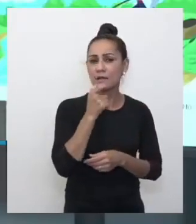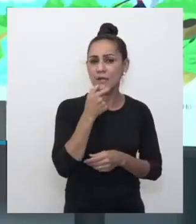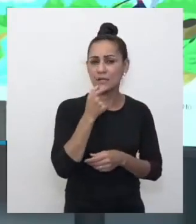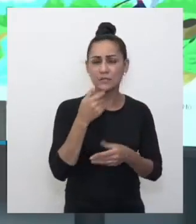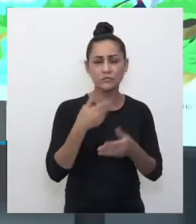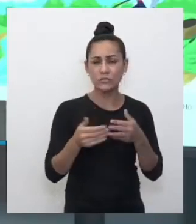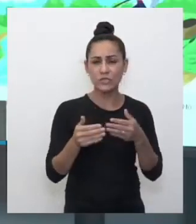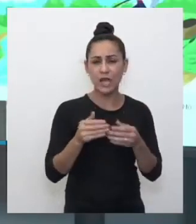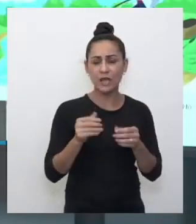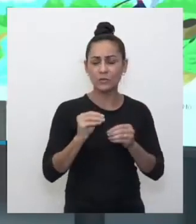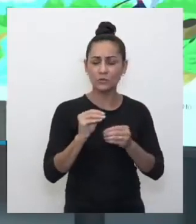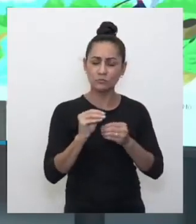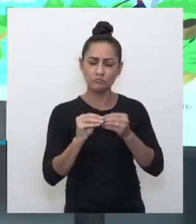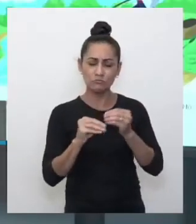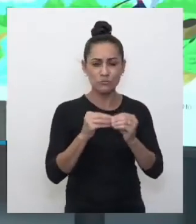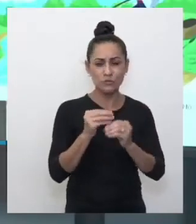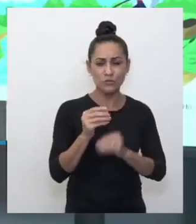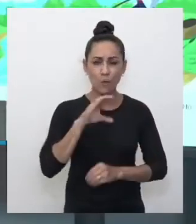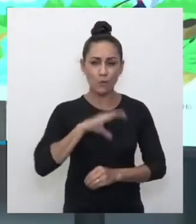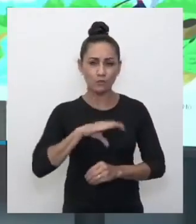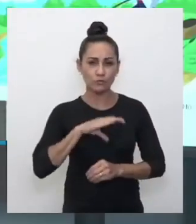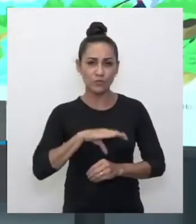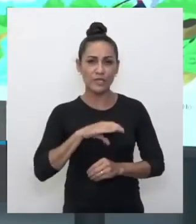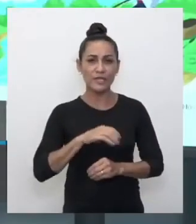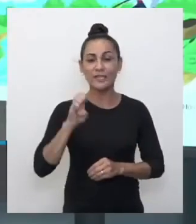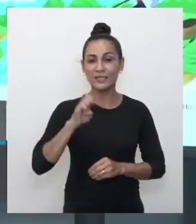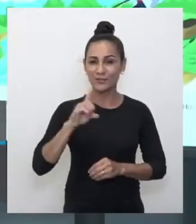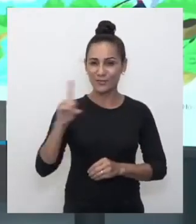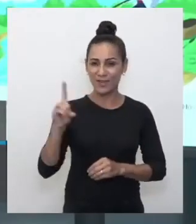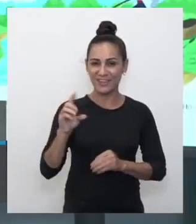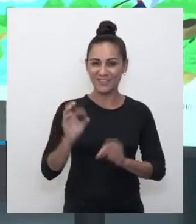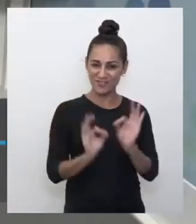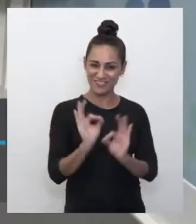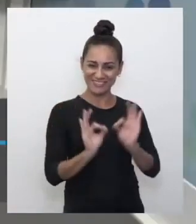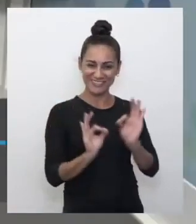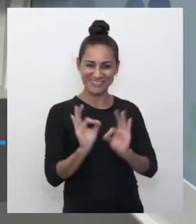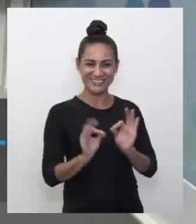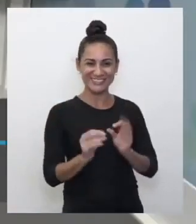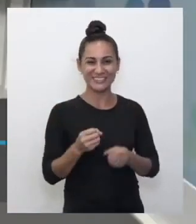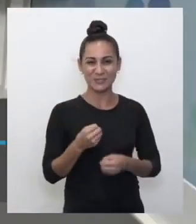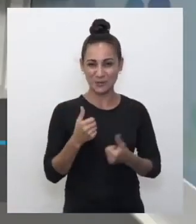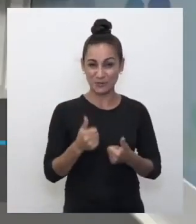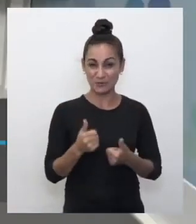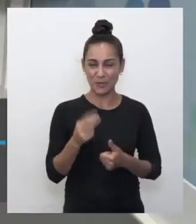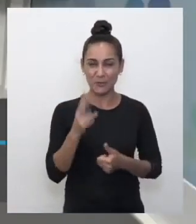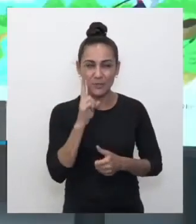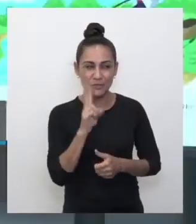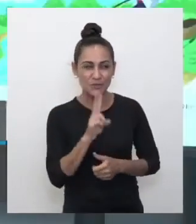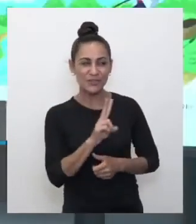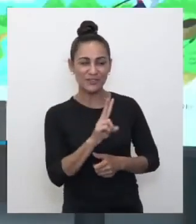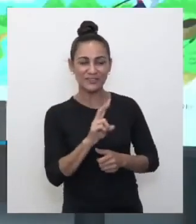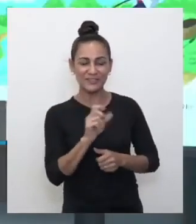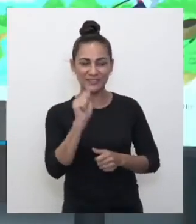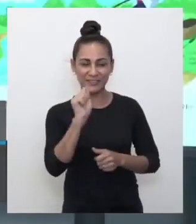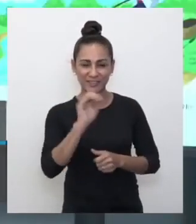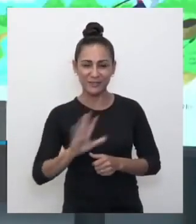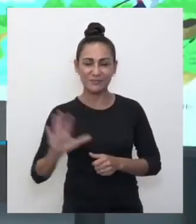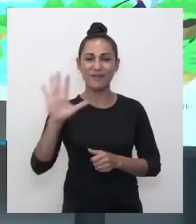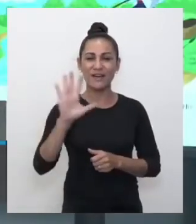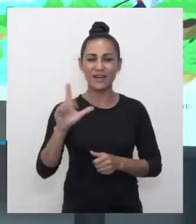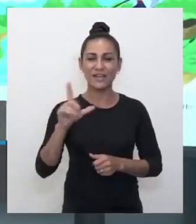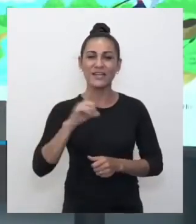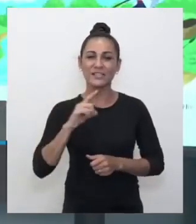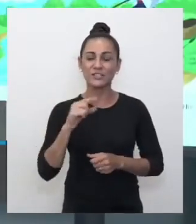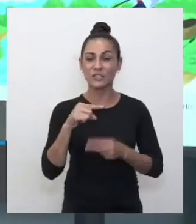sabe, dá uma misturada em inglês e português, que o Ed aqui dá um jeito para a gente, né? Mas olhando ali na imagem, a gente tem